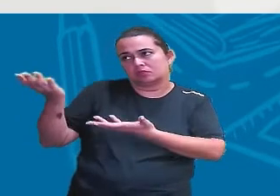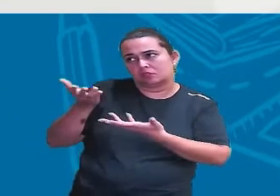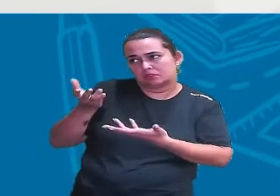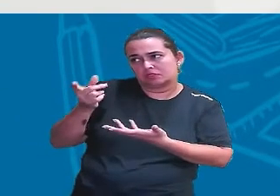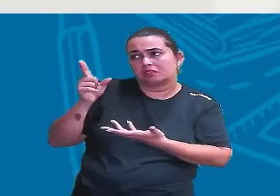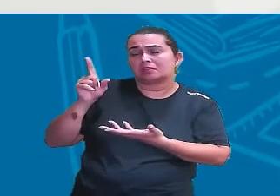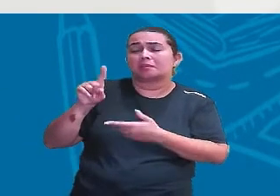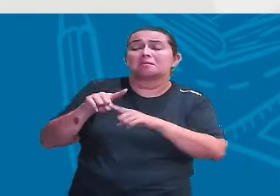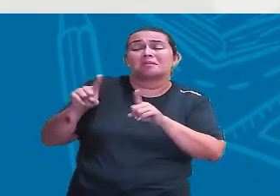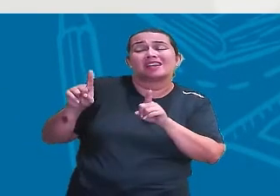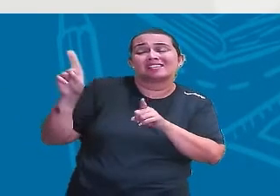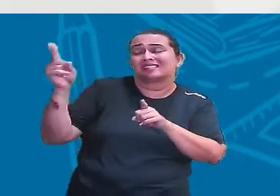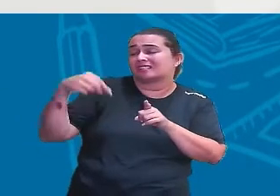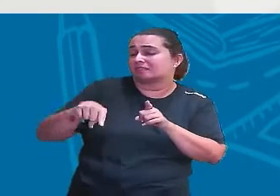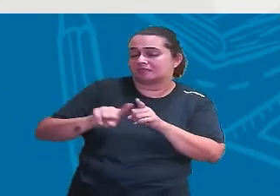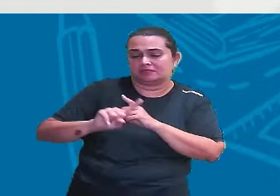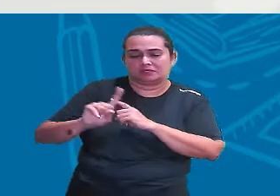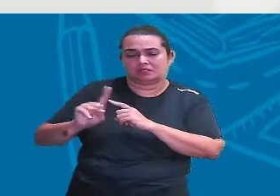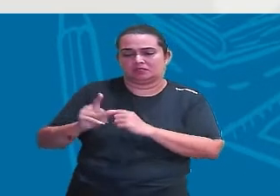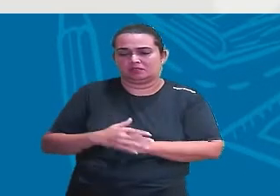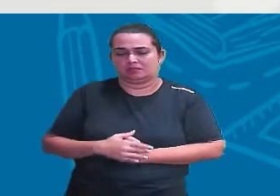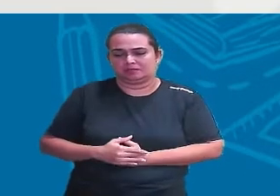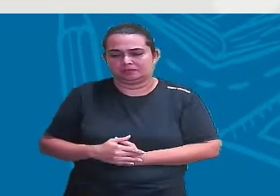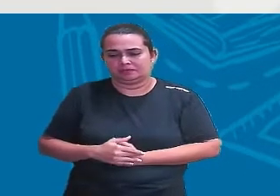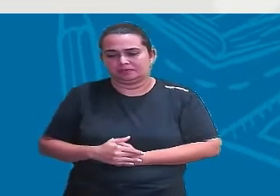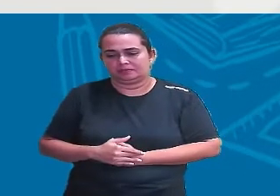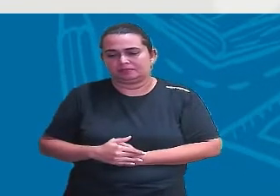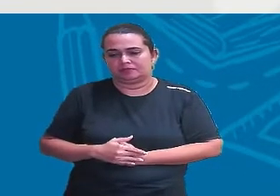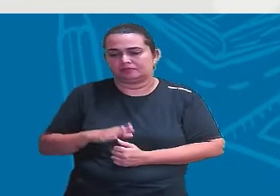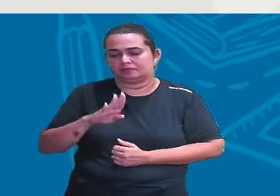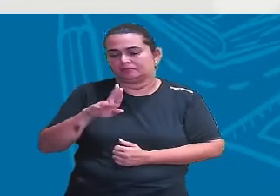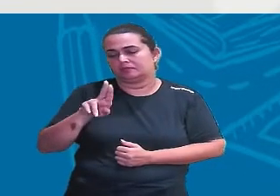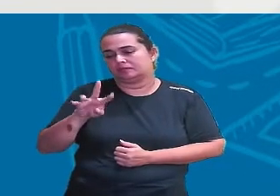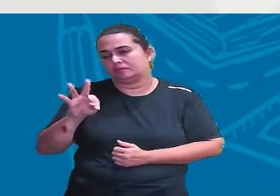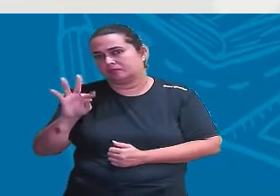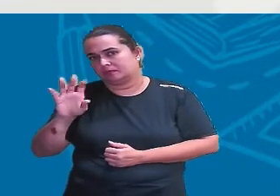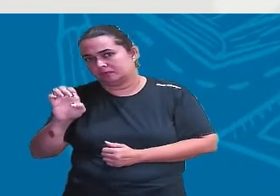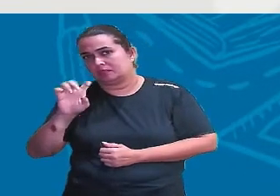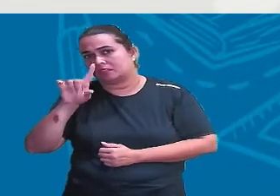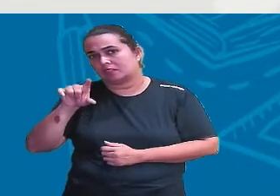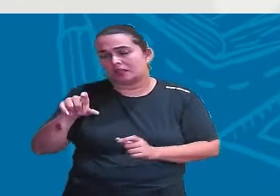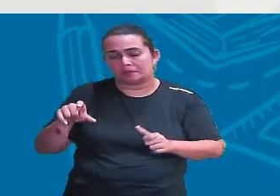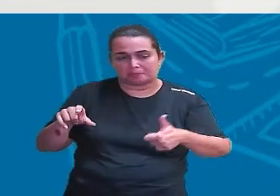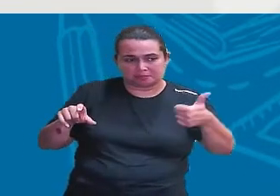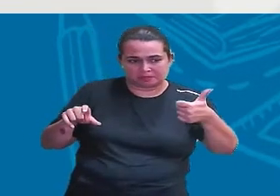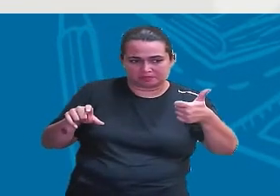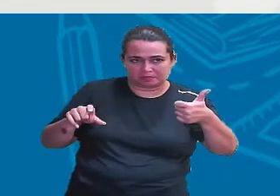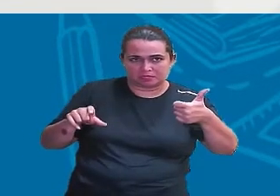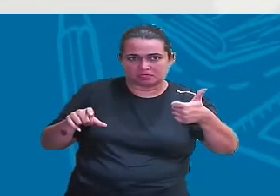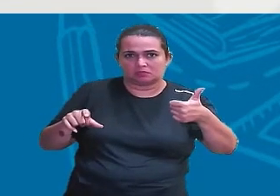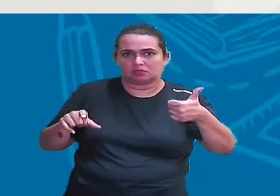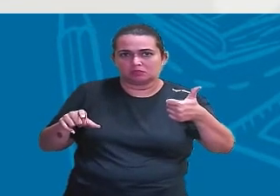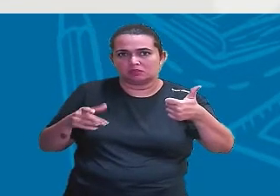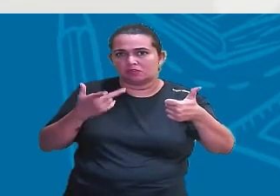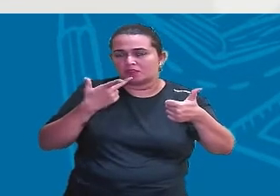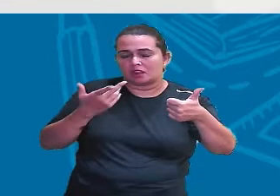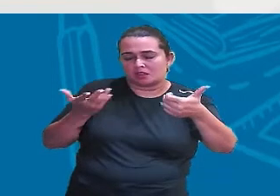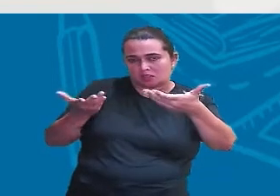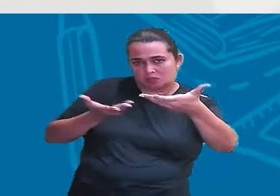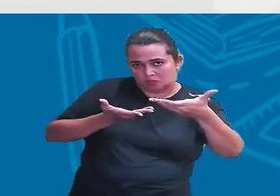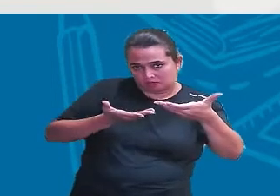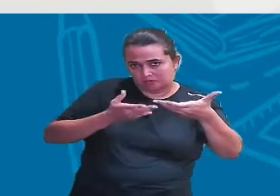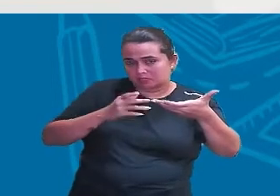veio. Tá? Esse but aí, ele foi colocado como uma oração subordinada, porque ele pediu aí esse complemento.